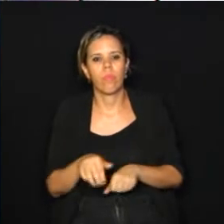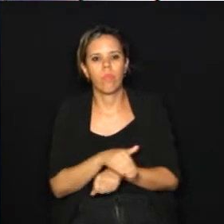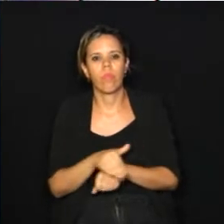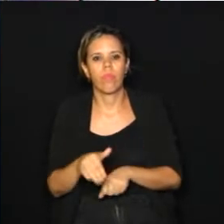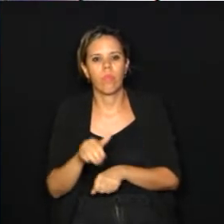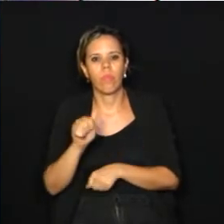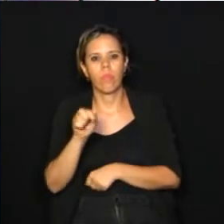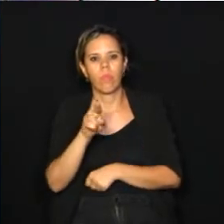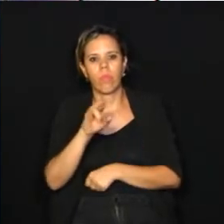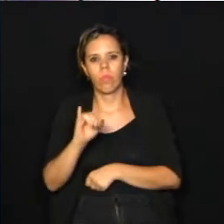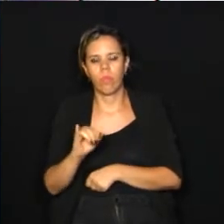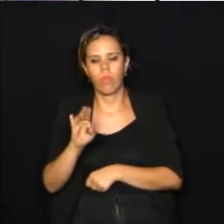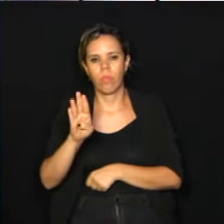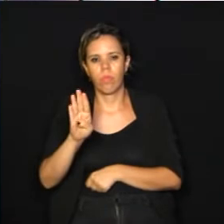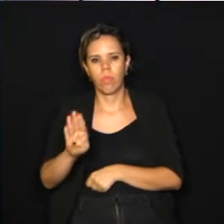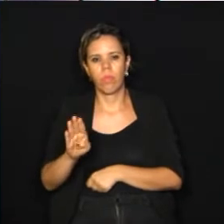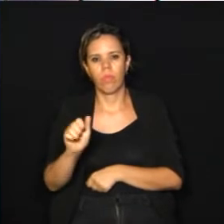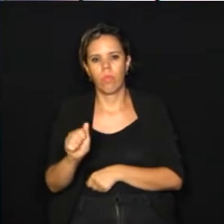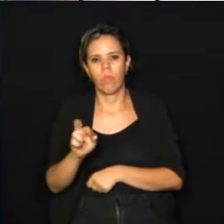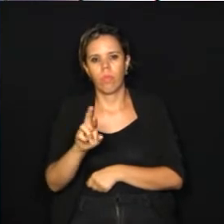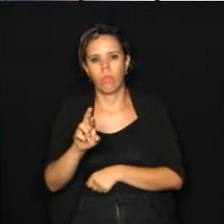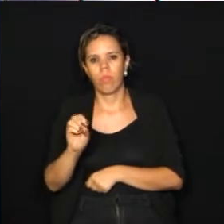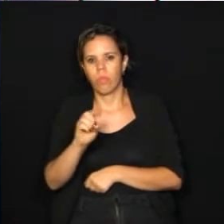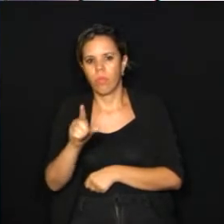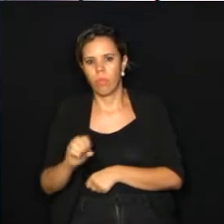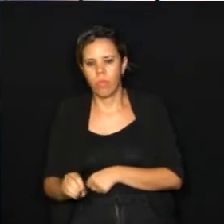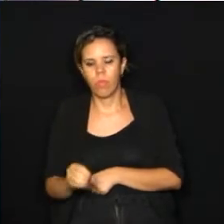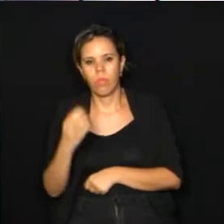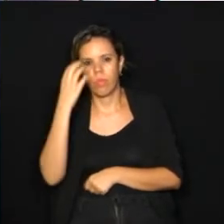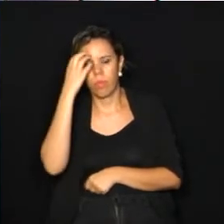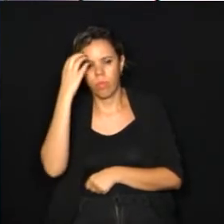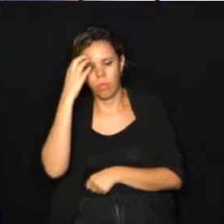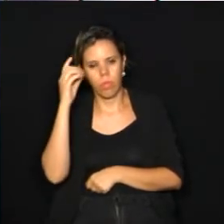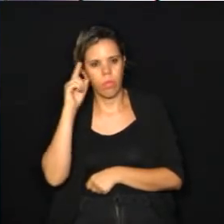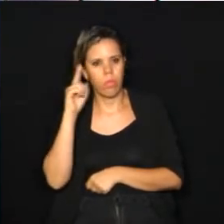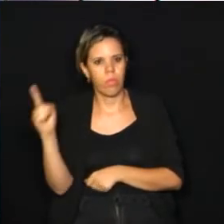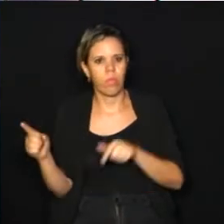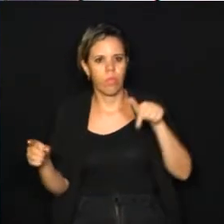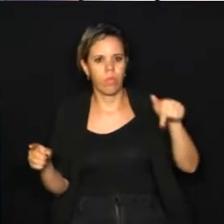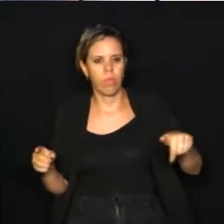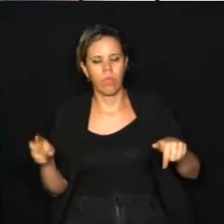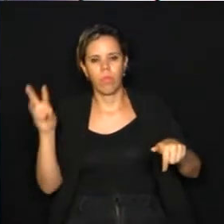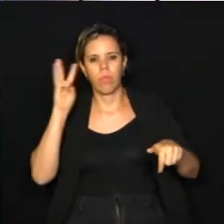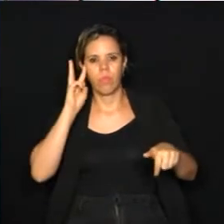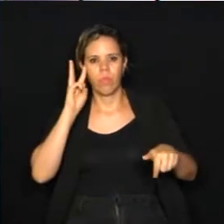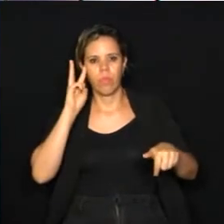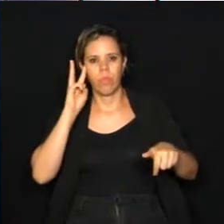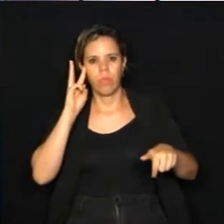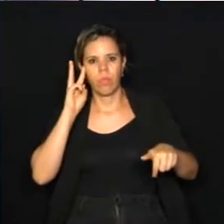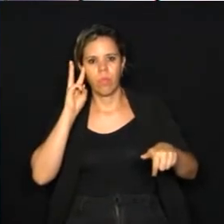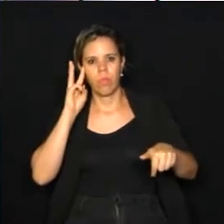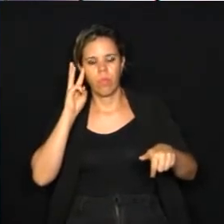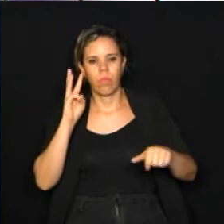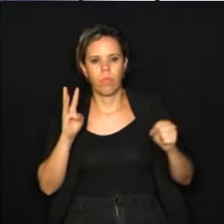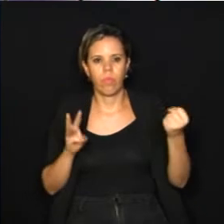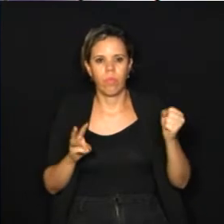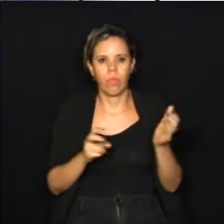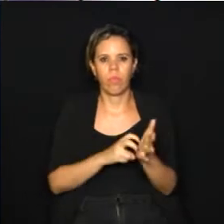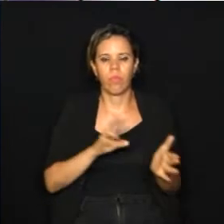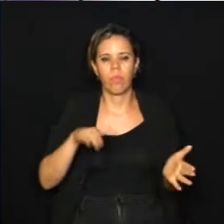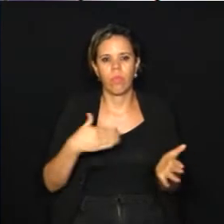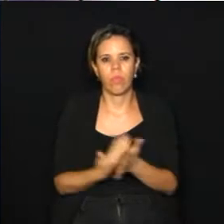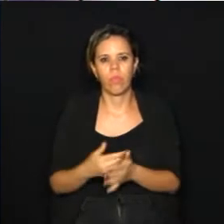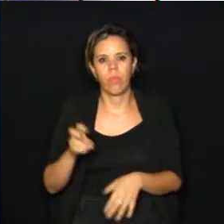Ari Barroso, na região do Taquaral, nos dias 7, segunda e terça-feira, das 8 da manhã